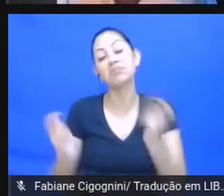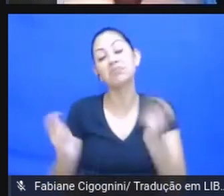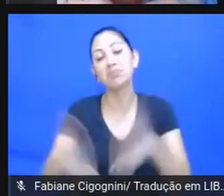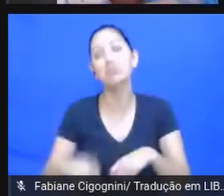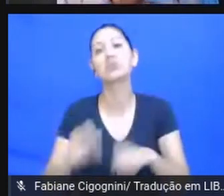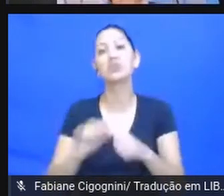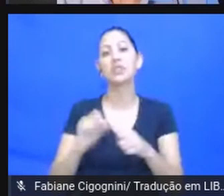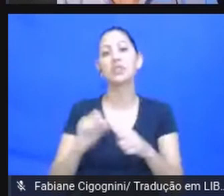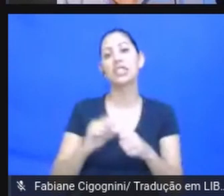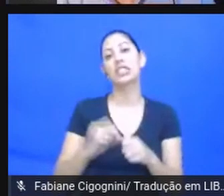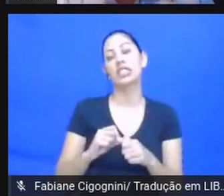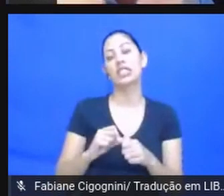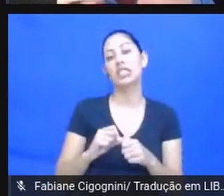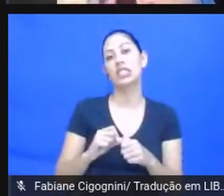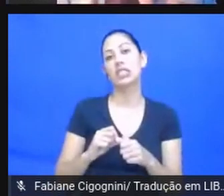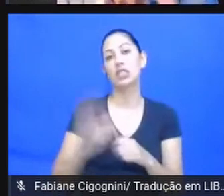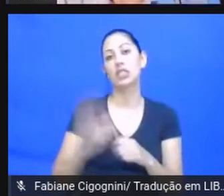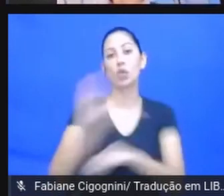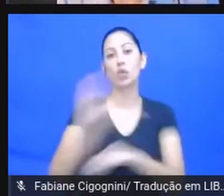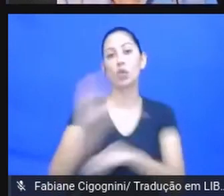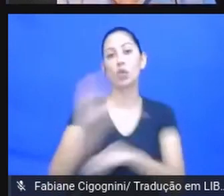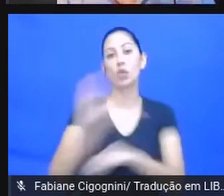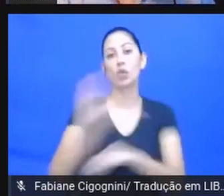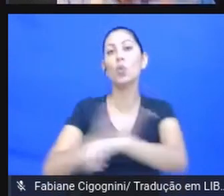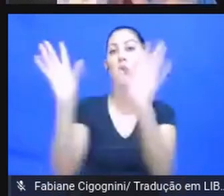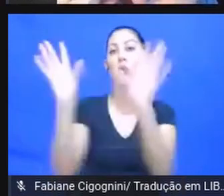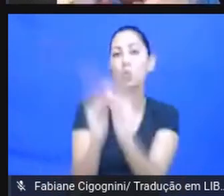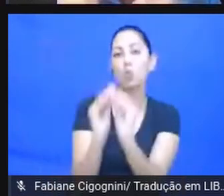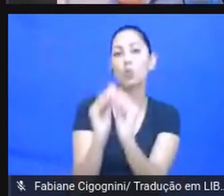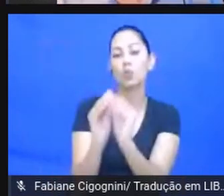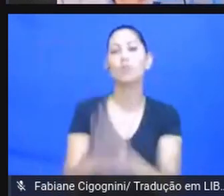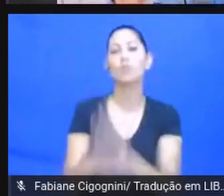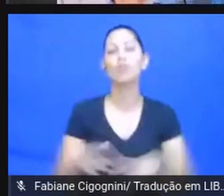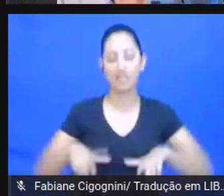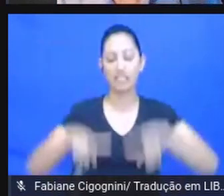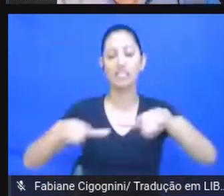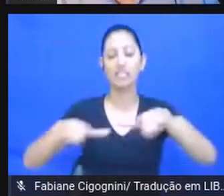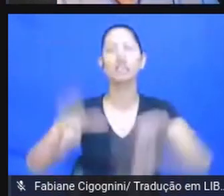nanocursos, cursos de curta duração, de certificação rápida,